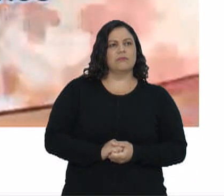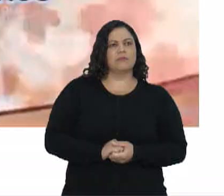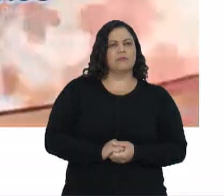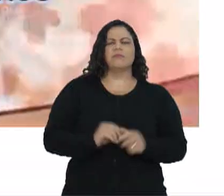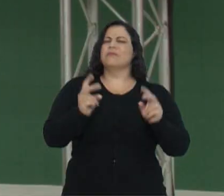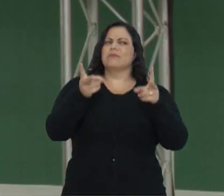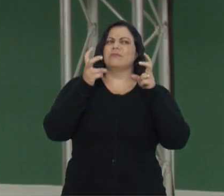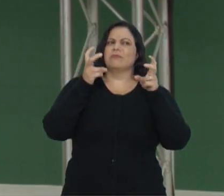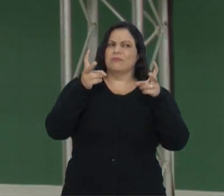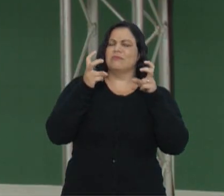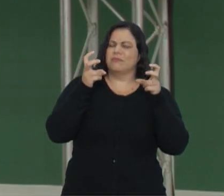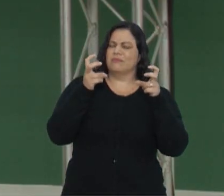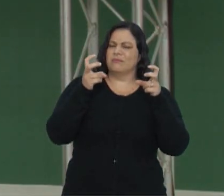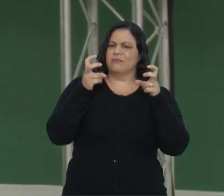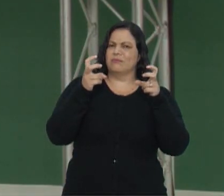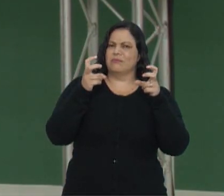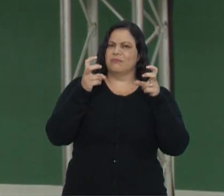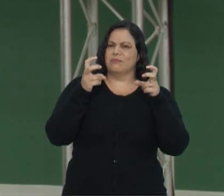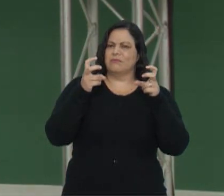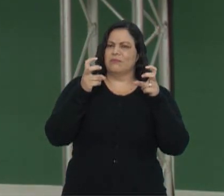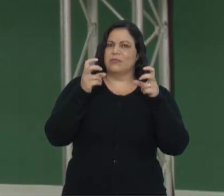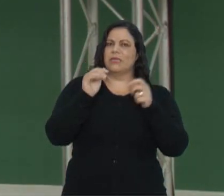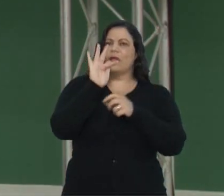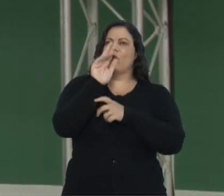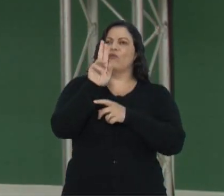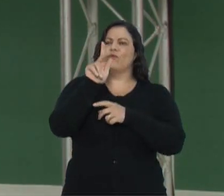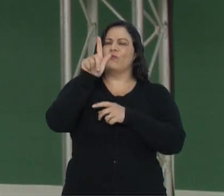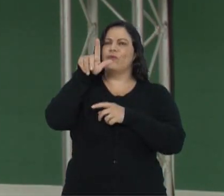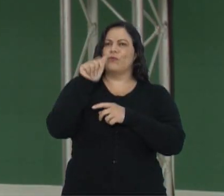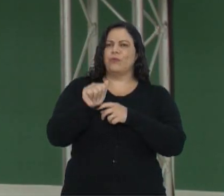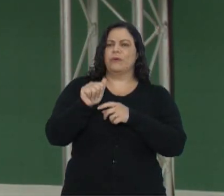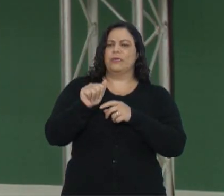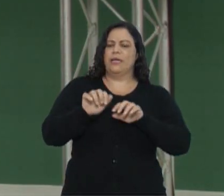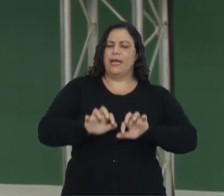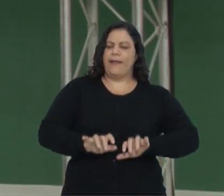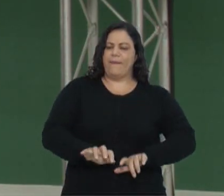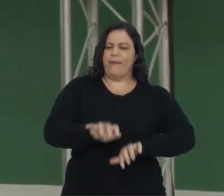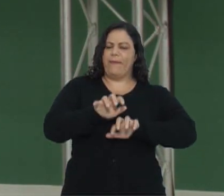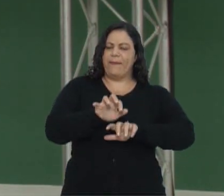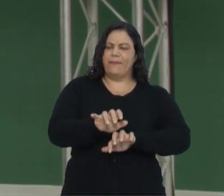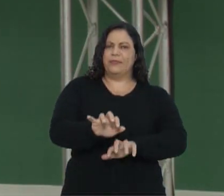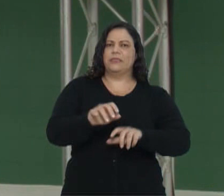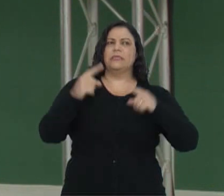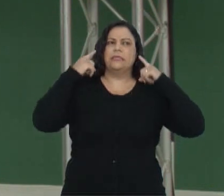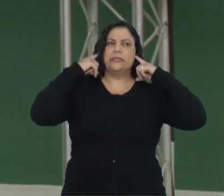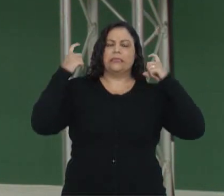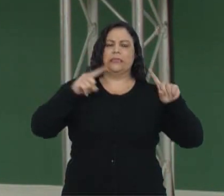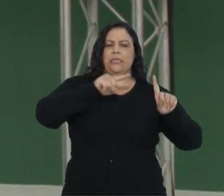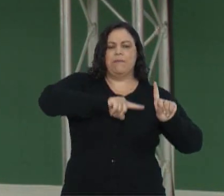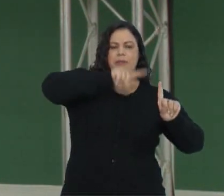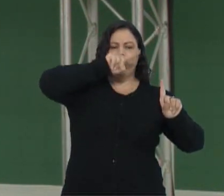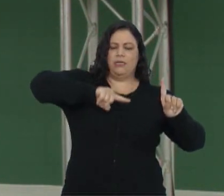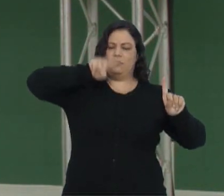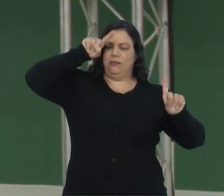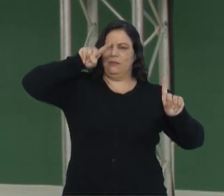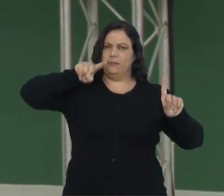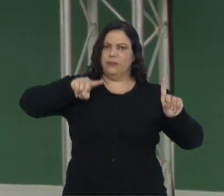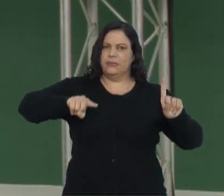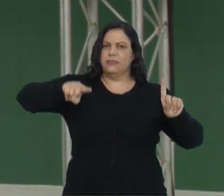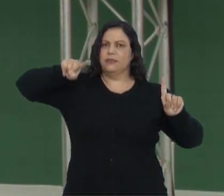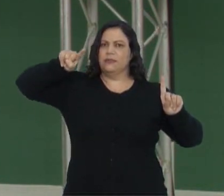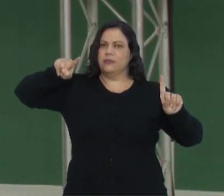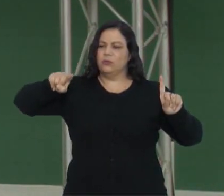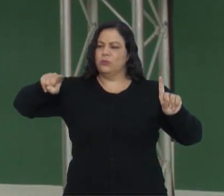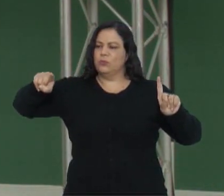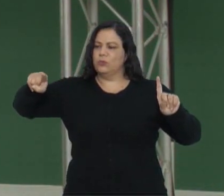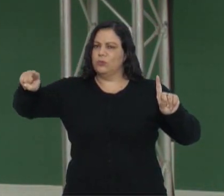Perceberam, pessoal? A composição até da fuga ali, né? Decrescente, notas em diferentes escalas musicais, né? E